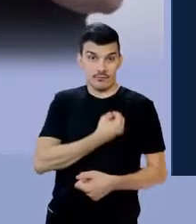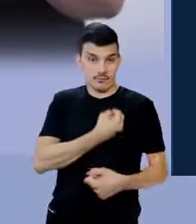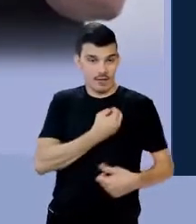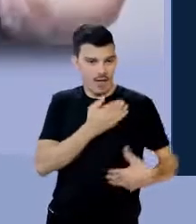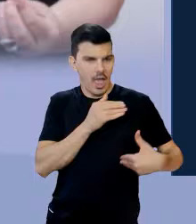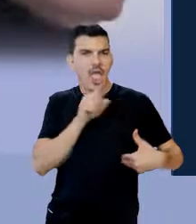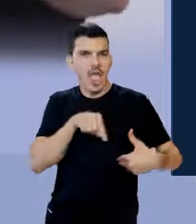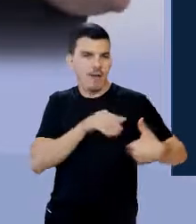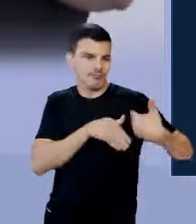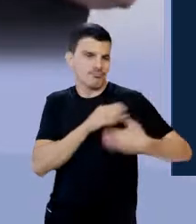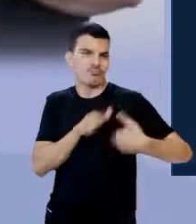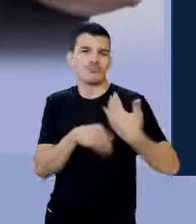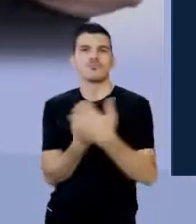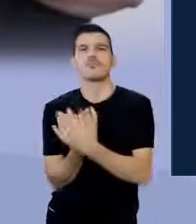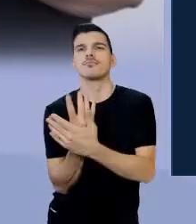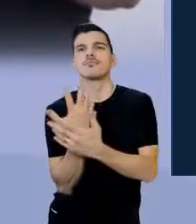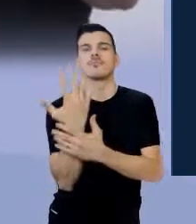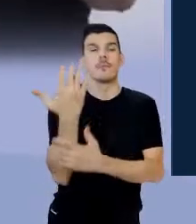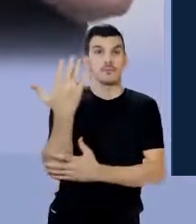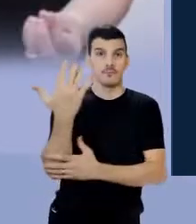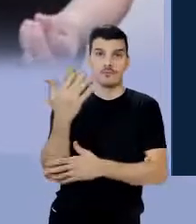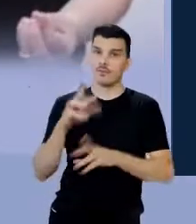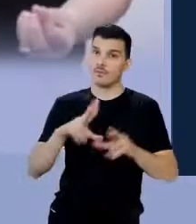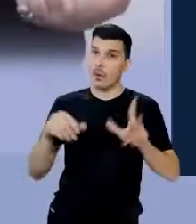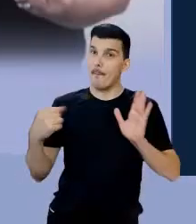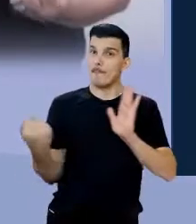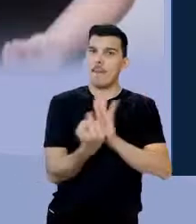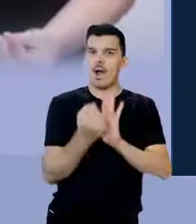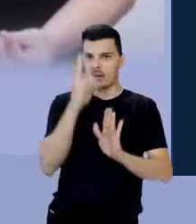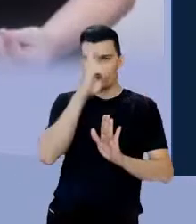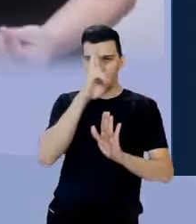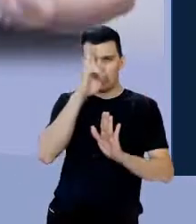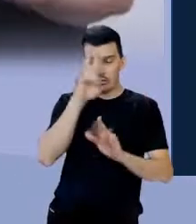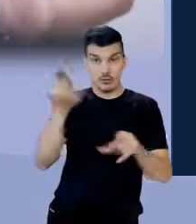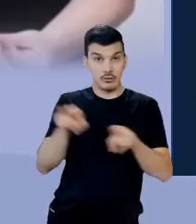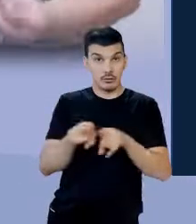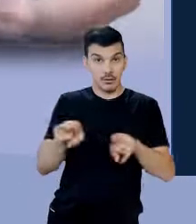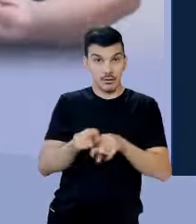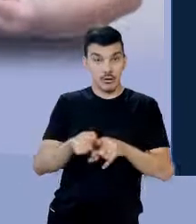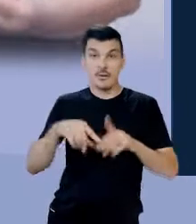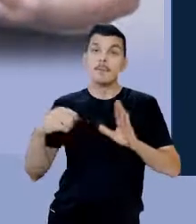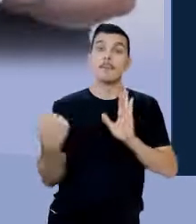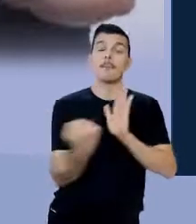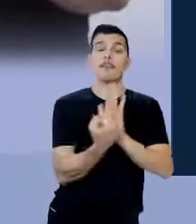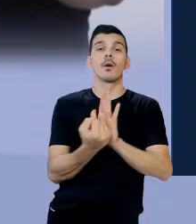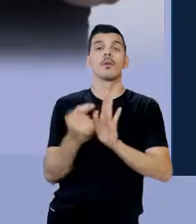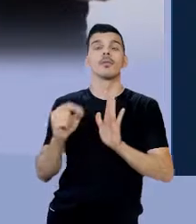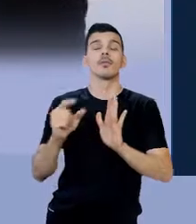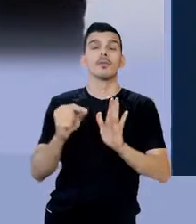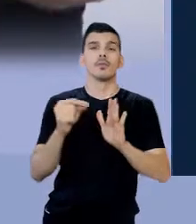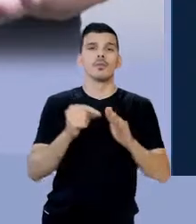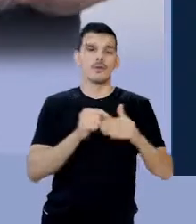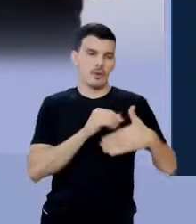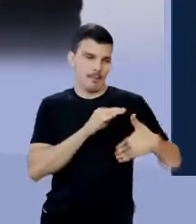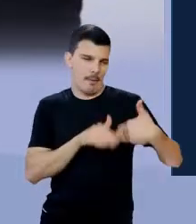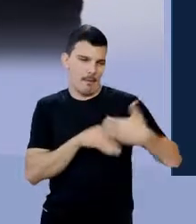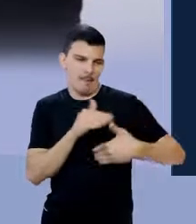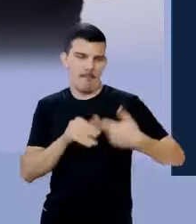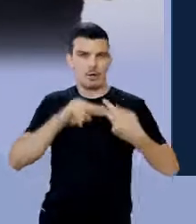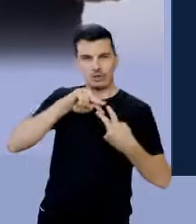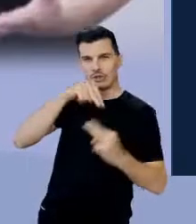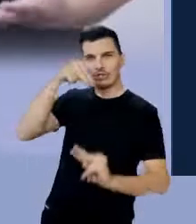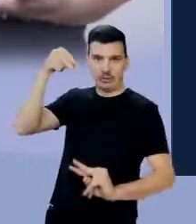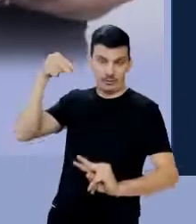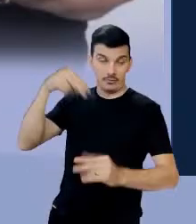ele era fruto desse meio, fruto de um momento histórico e fruto também de uma